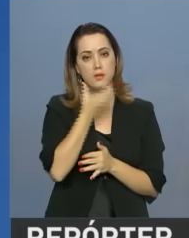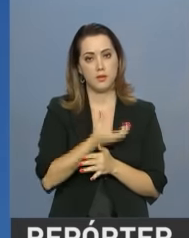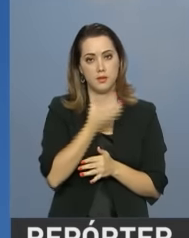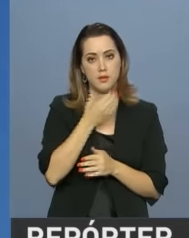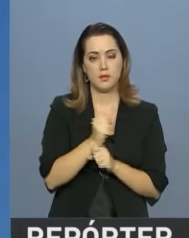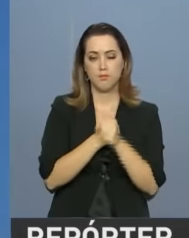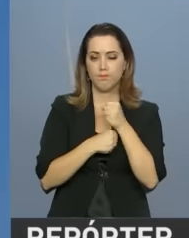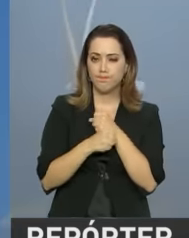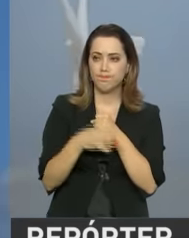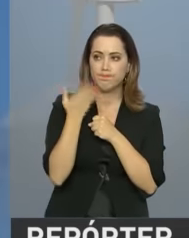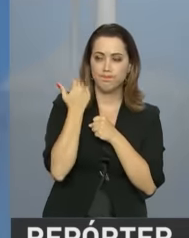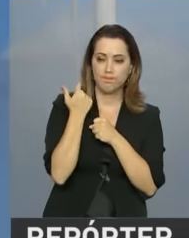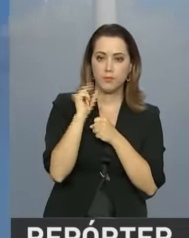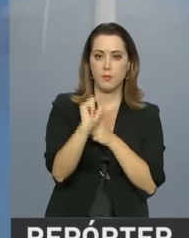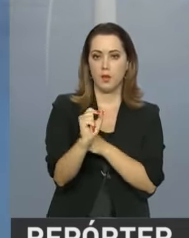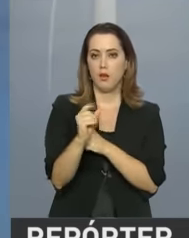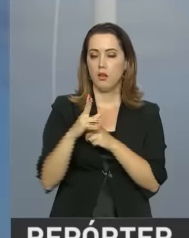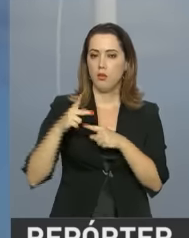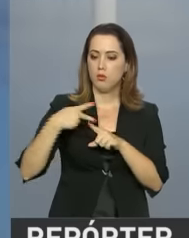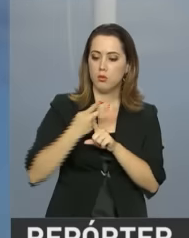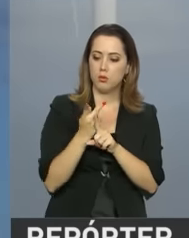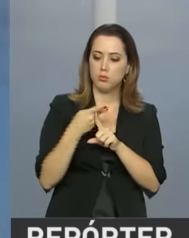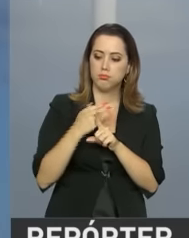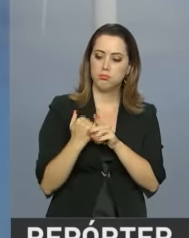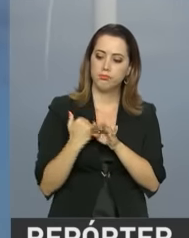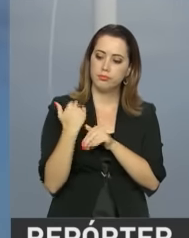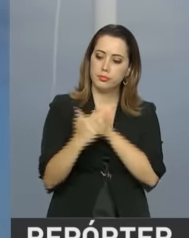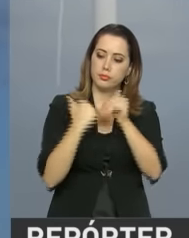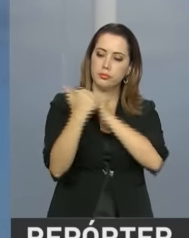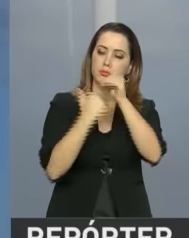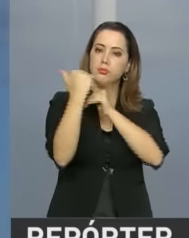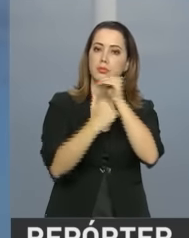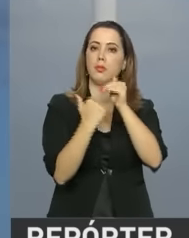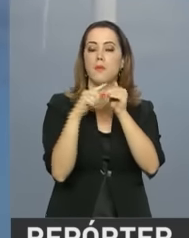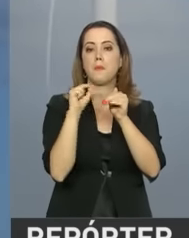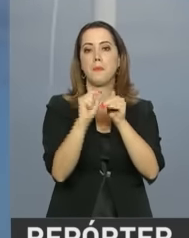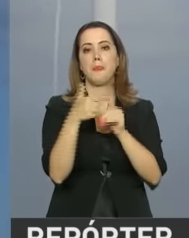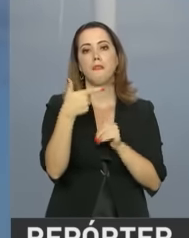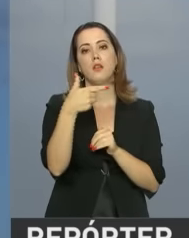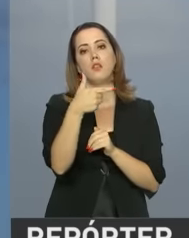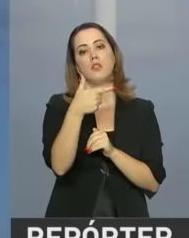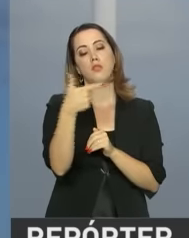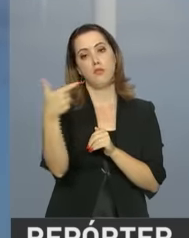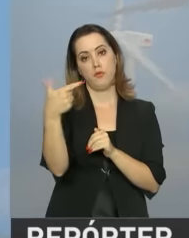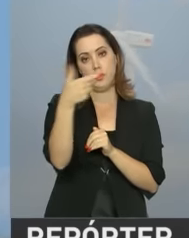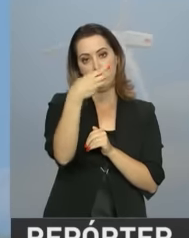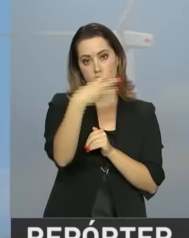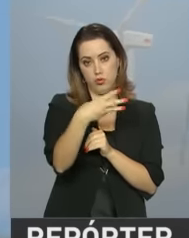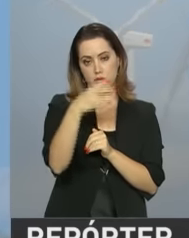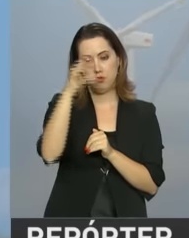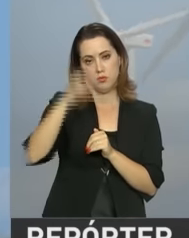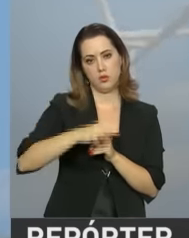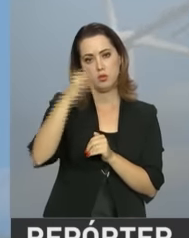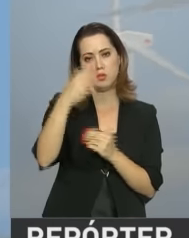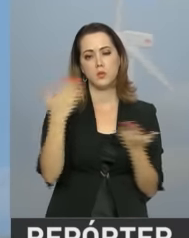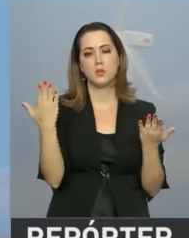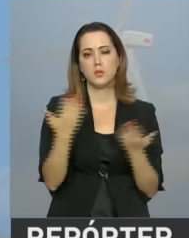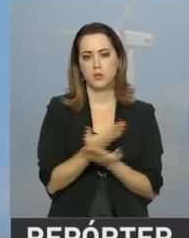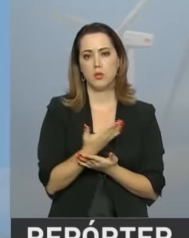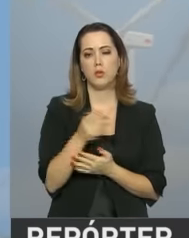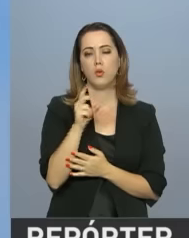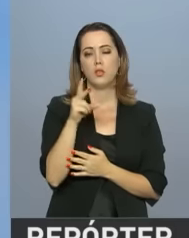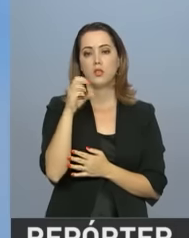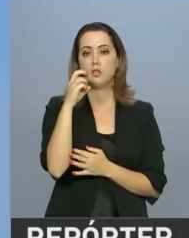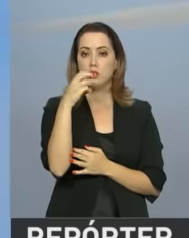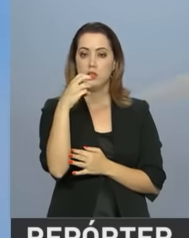usinas eólicas brasileiras aumentaram a capacidade instalada em 23% com 56 novos